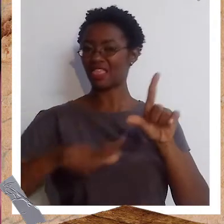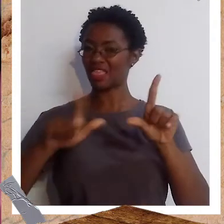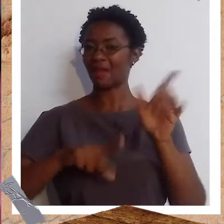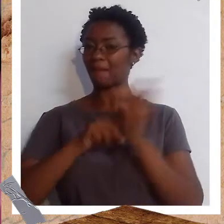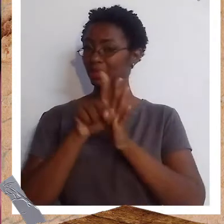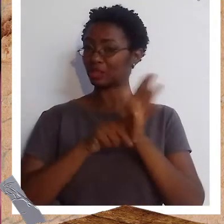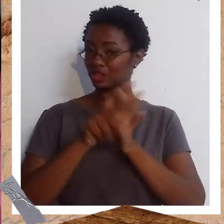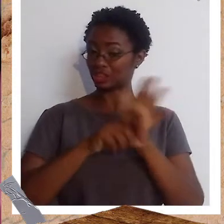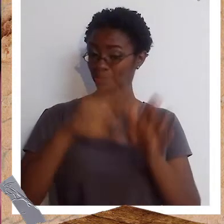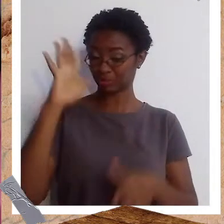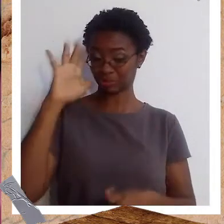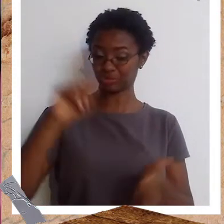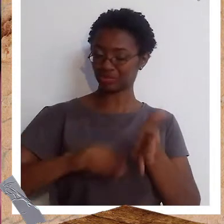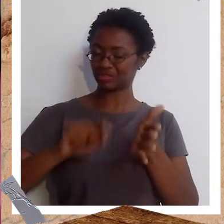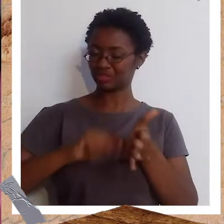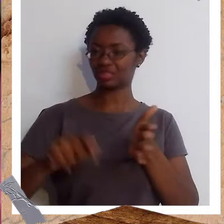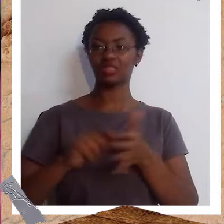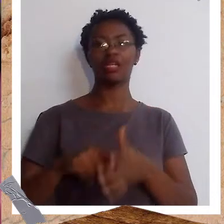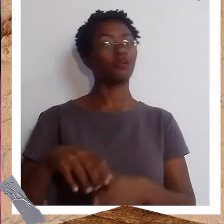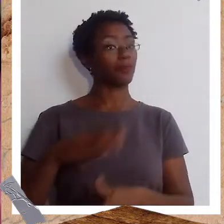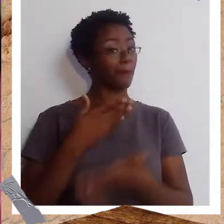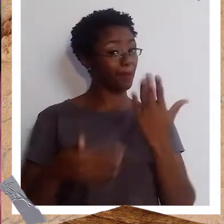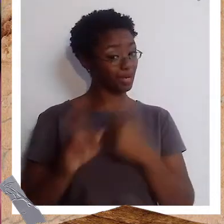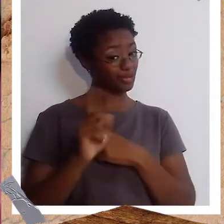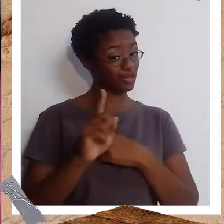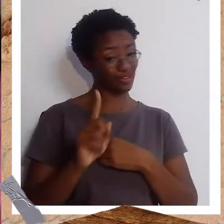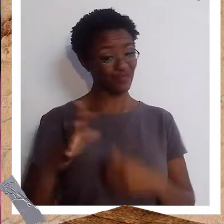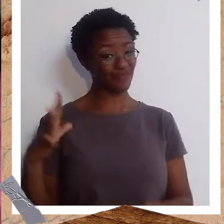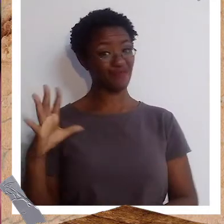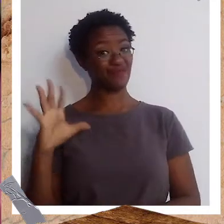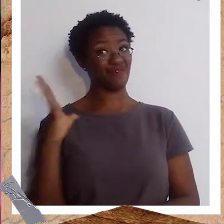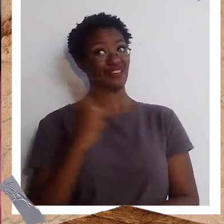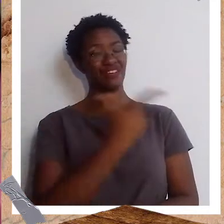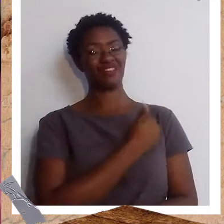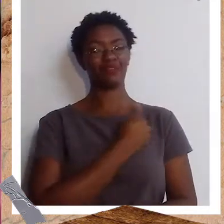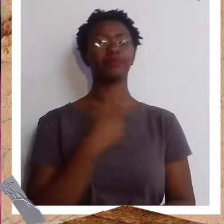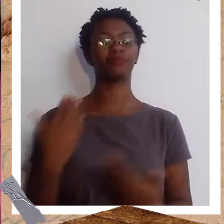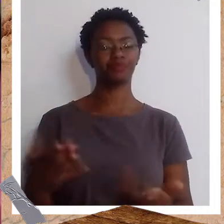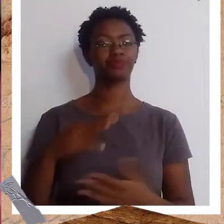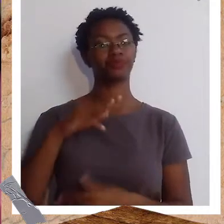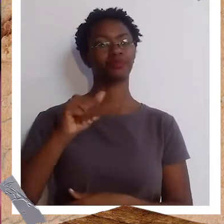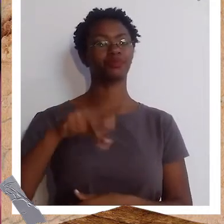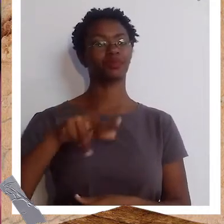não percam a live dela, será imperdível, Amanda Carneiro, o Estúdio da O,